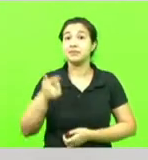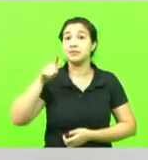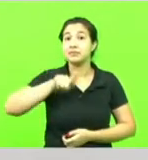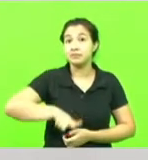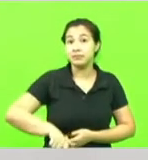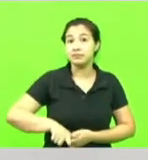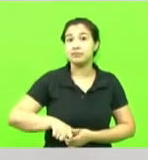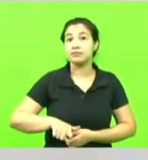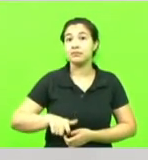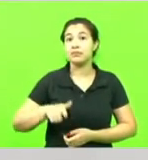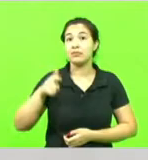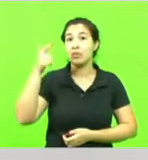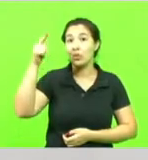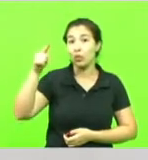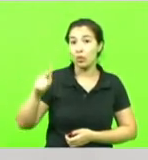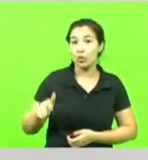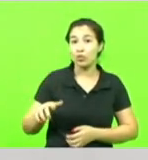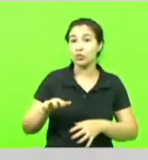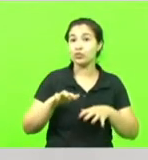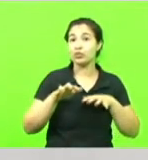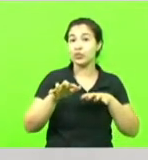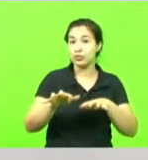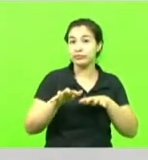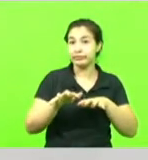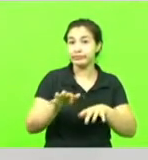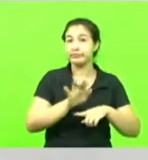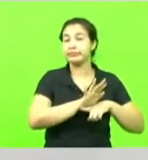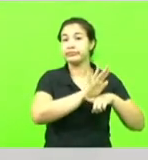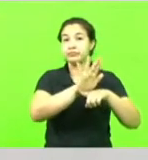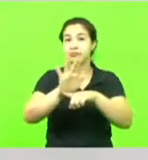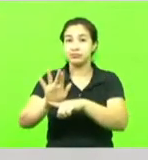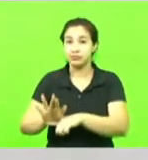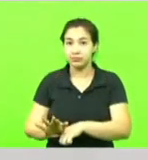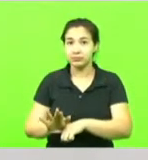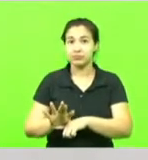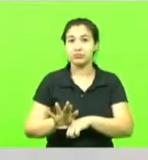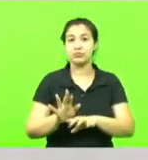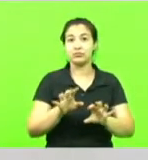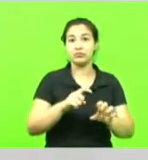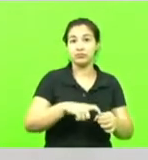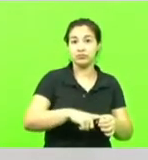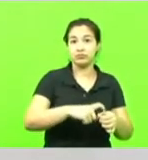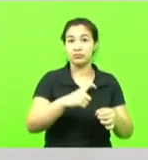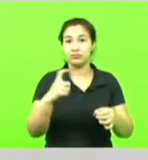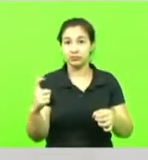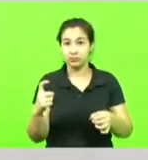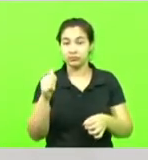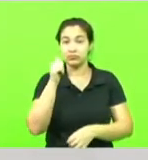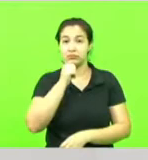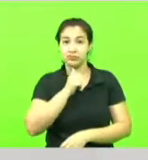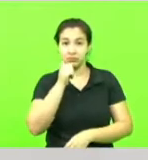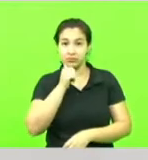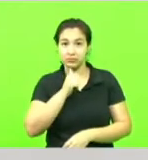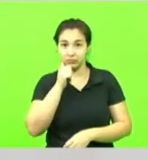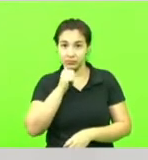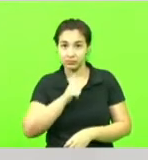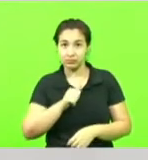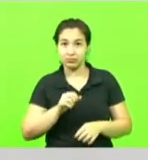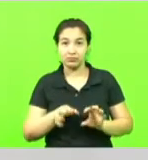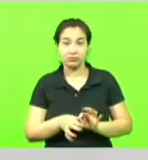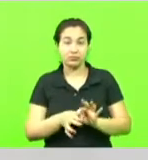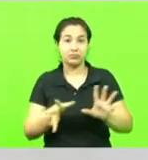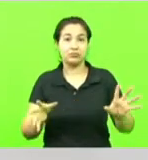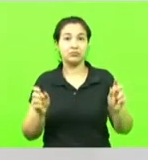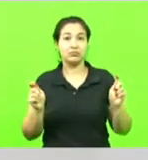de outros movimentos que contribuíram para a emancipação das mulheres para alcançar espaços